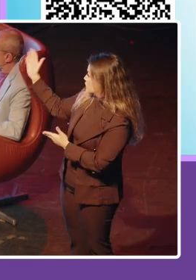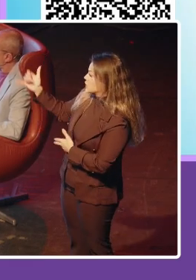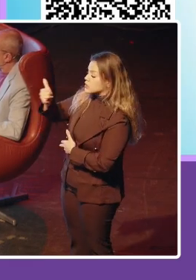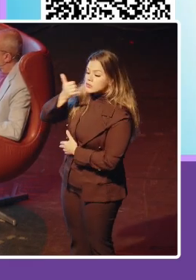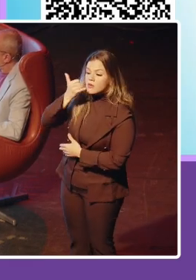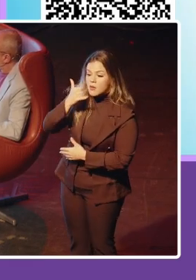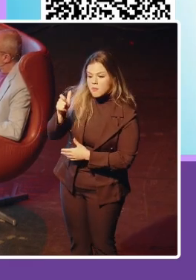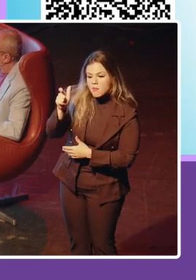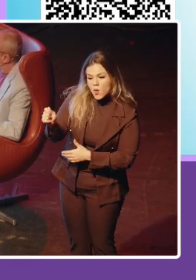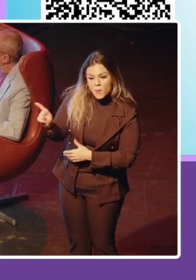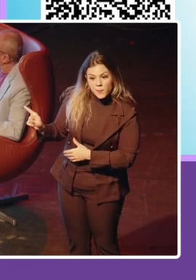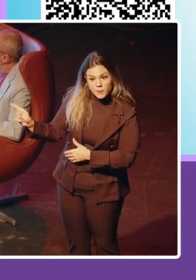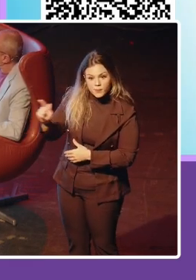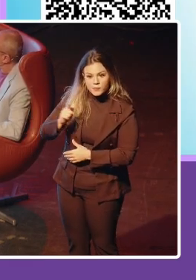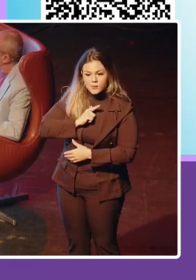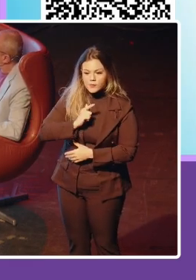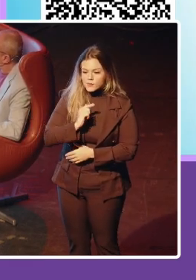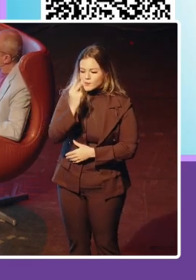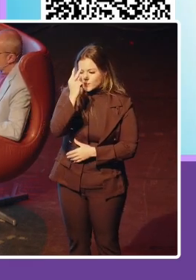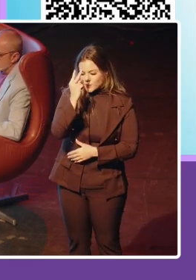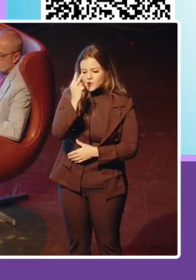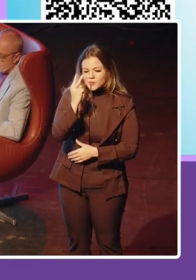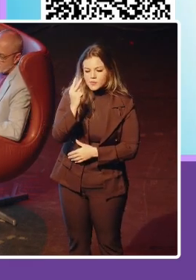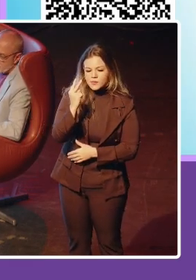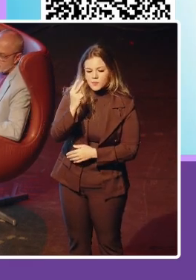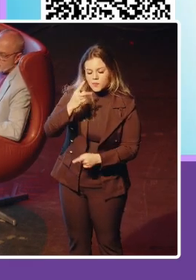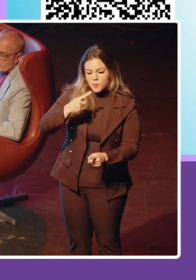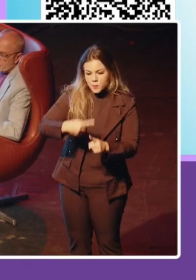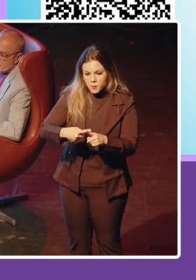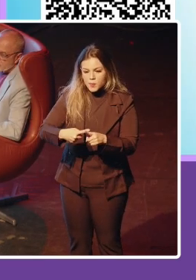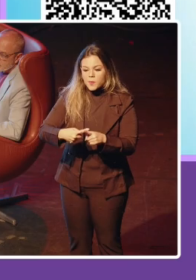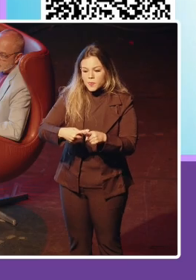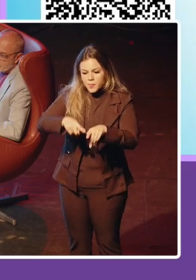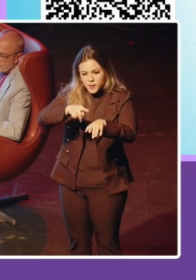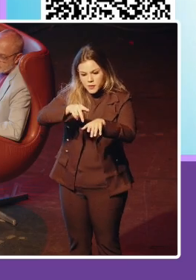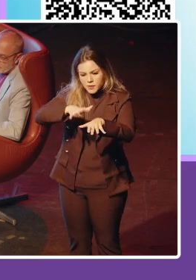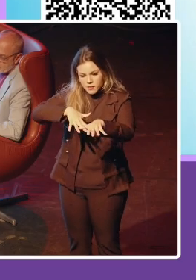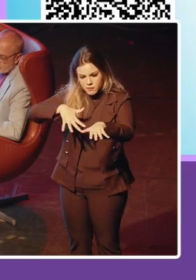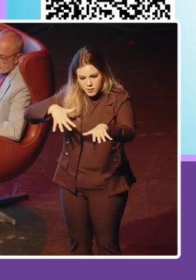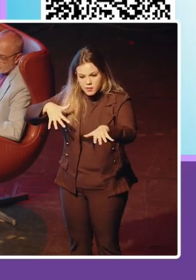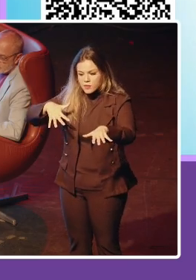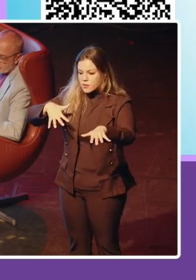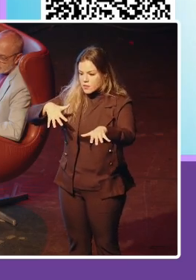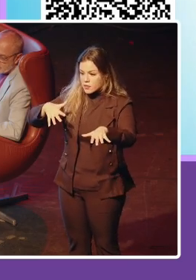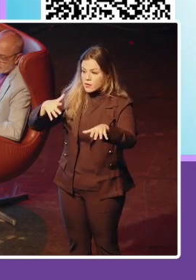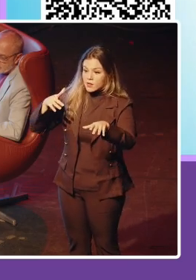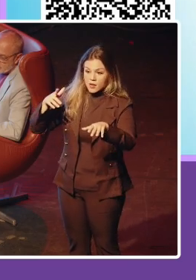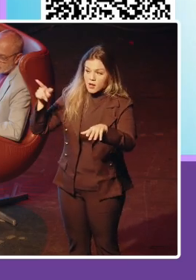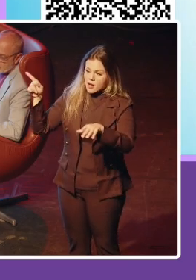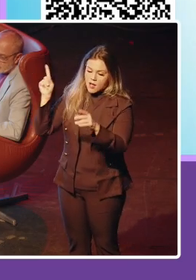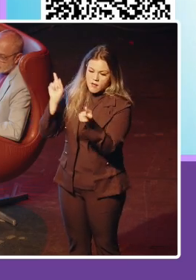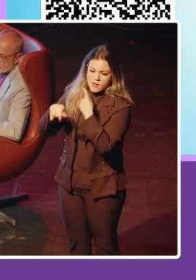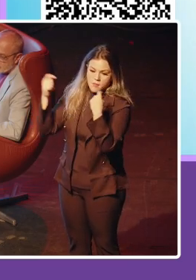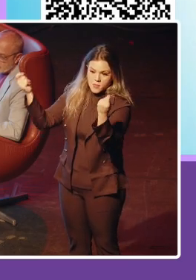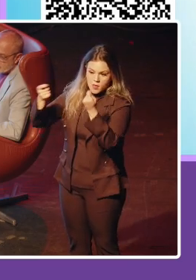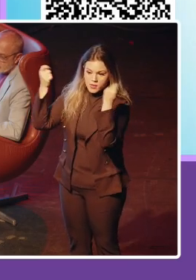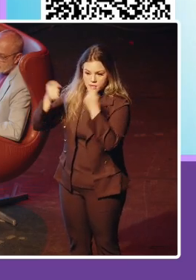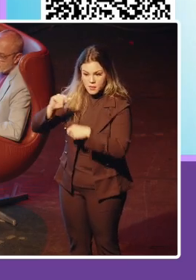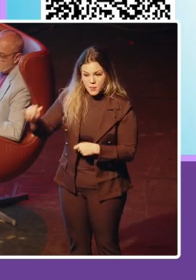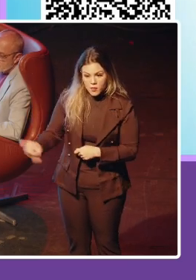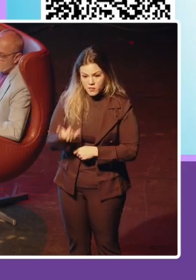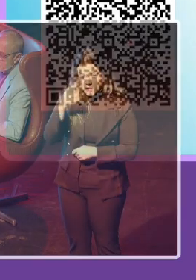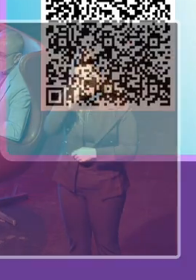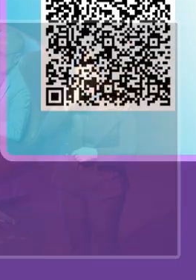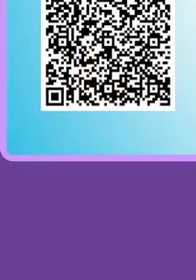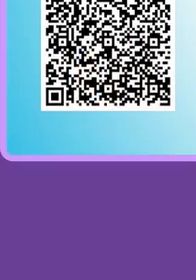se inscrever. Nós vamos ter a segunda parada da longevidade. A Avenida Paulista está fechada, né, como falei para vocês, no domingo.